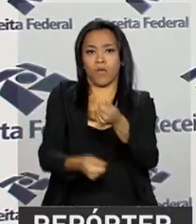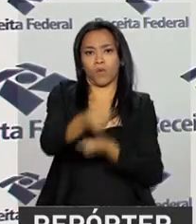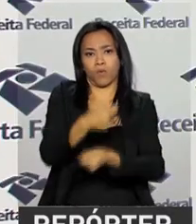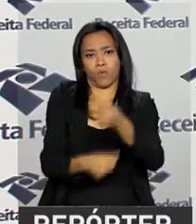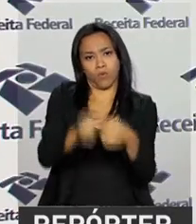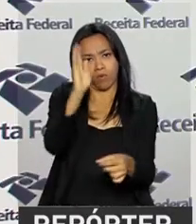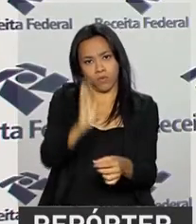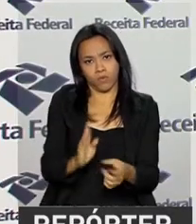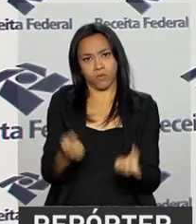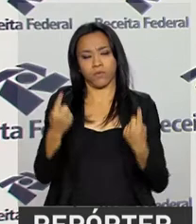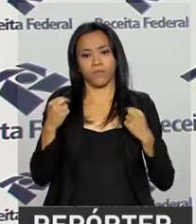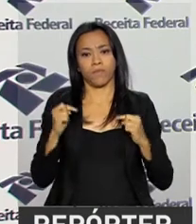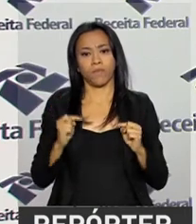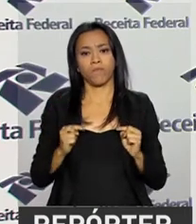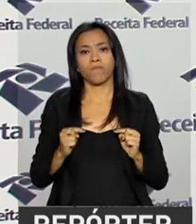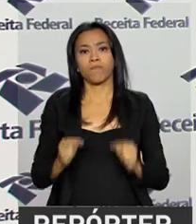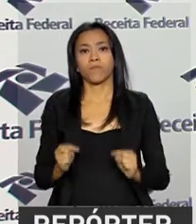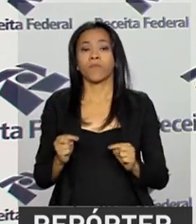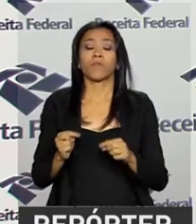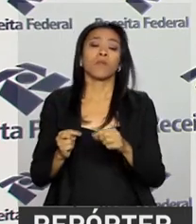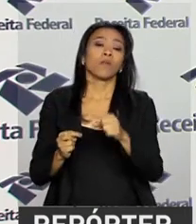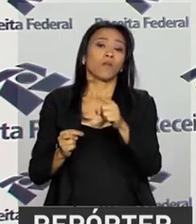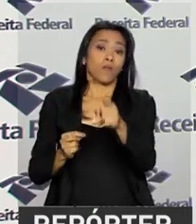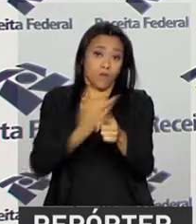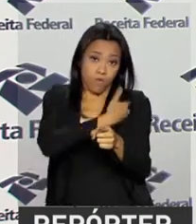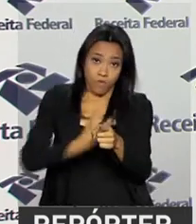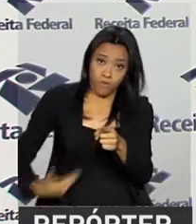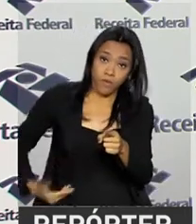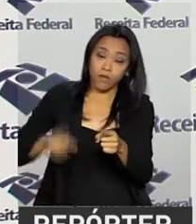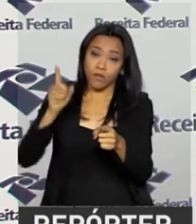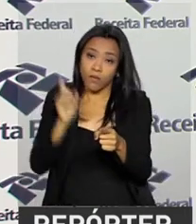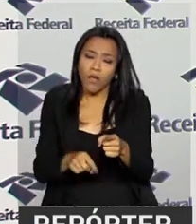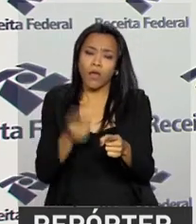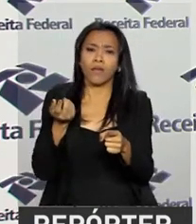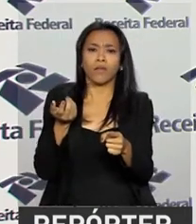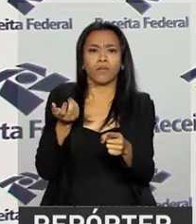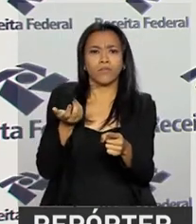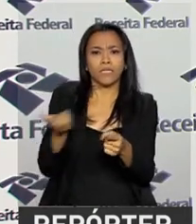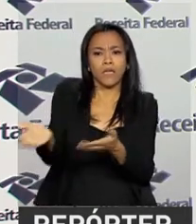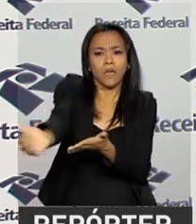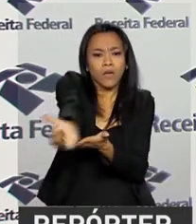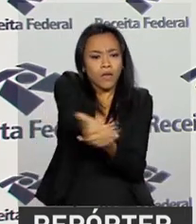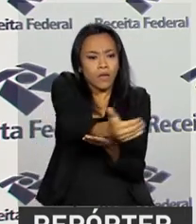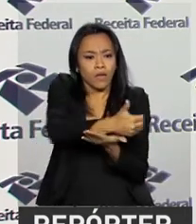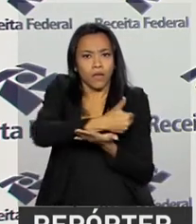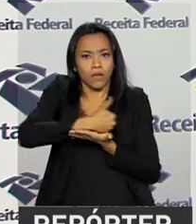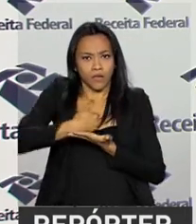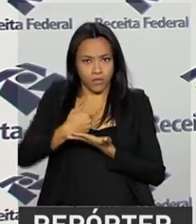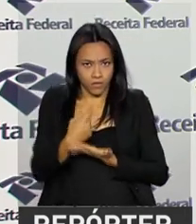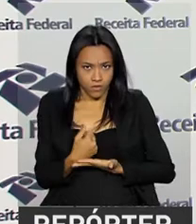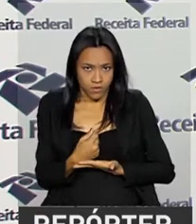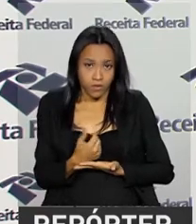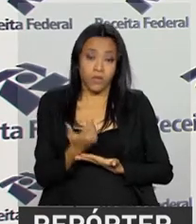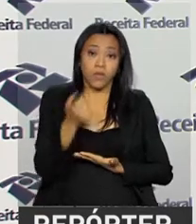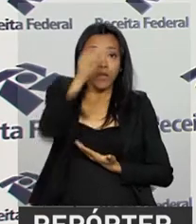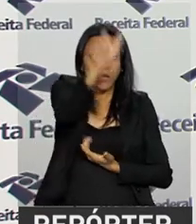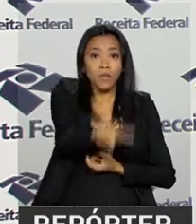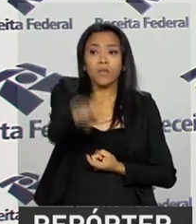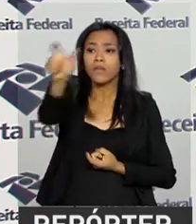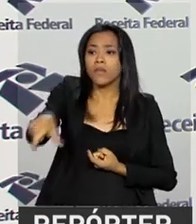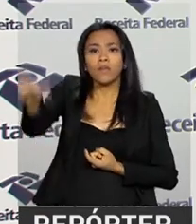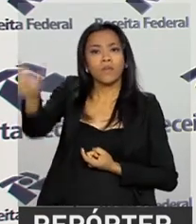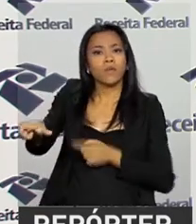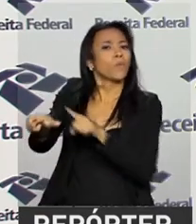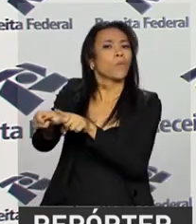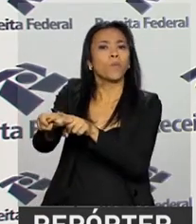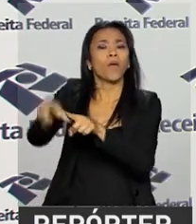é um ato é um aporte de receita e para a empresa é e pessoal tornar a pessoa física a possibilidade